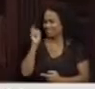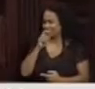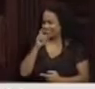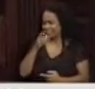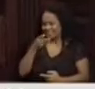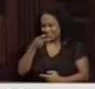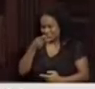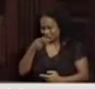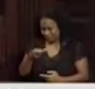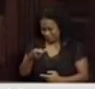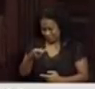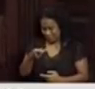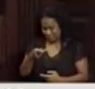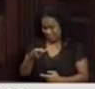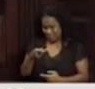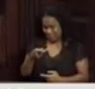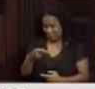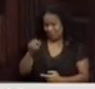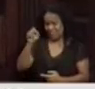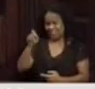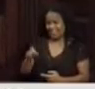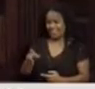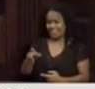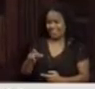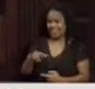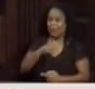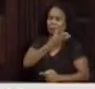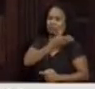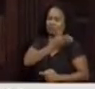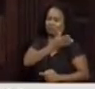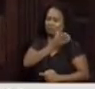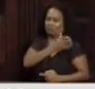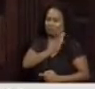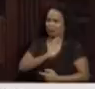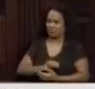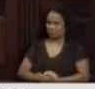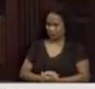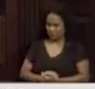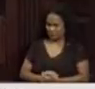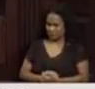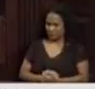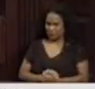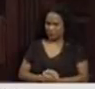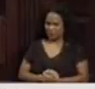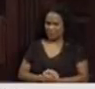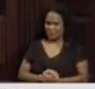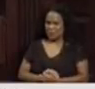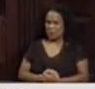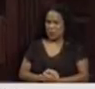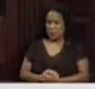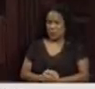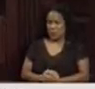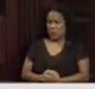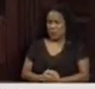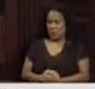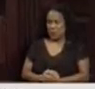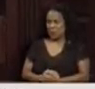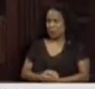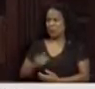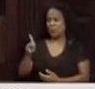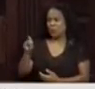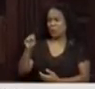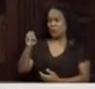disse que ele era machista. E é machista. O